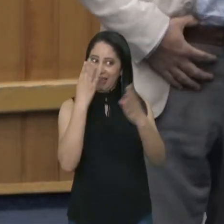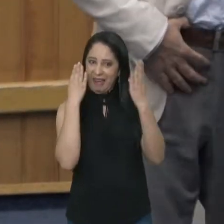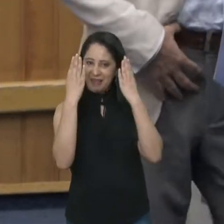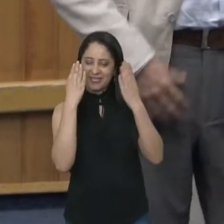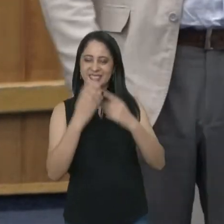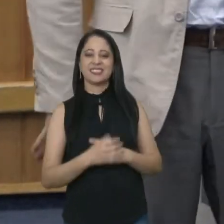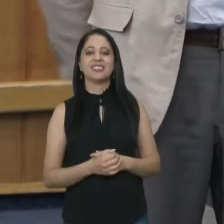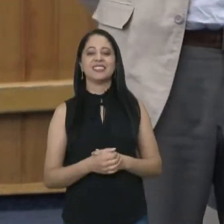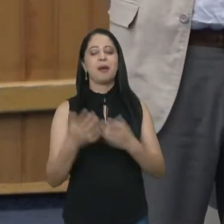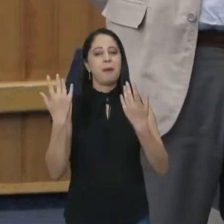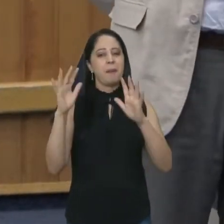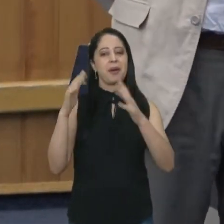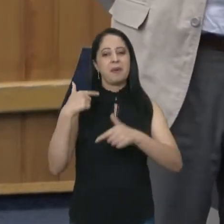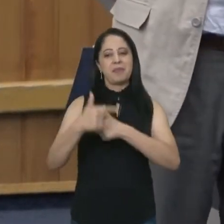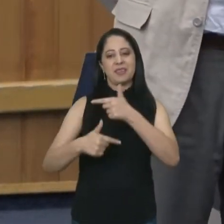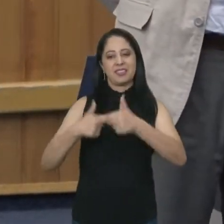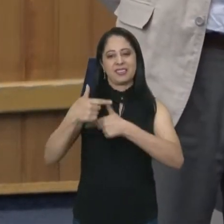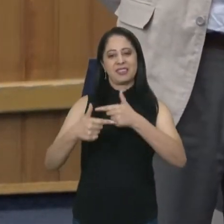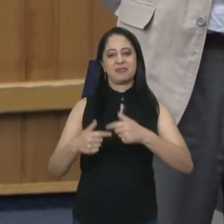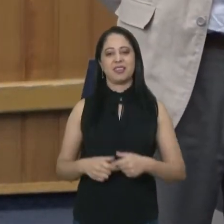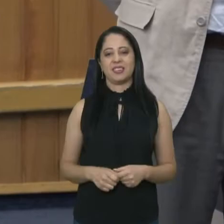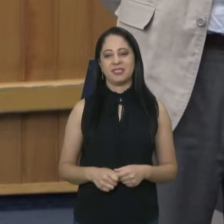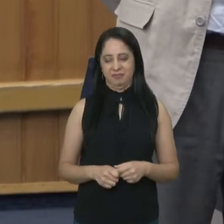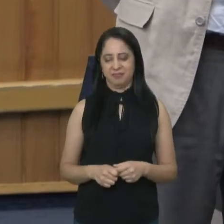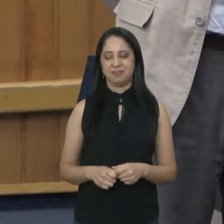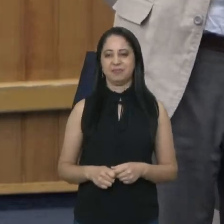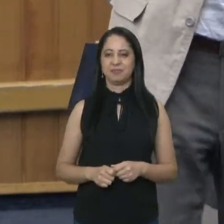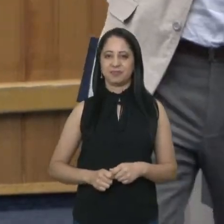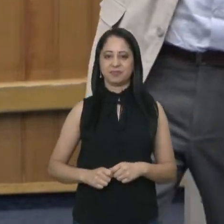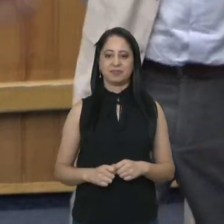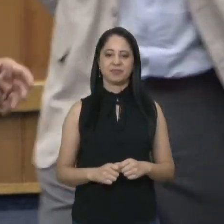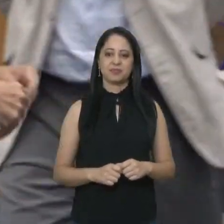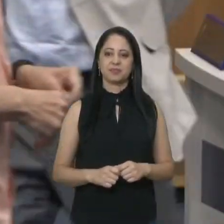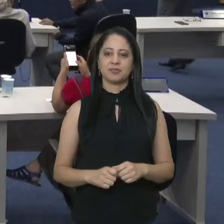Parabéns aí pelo trabalho, viu? Parabéns, Graziella.